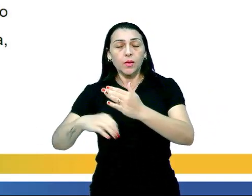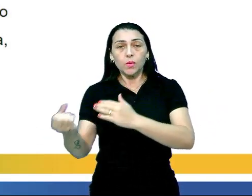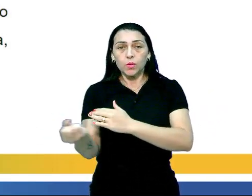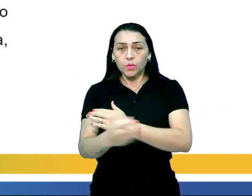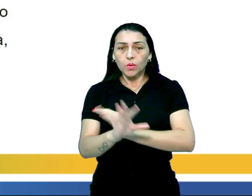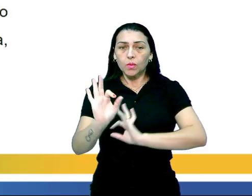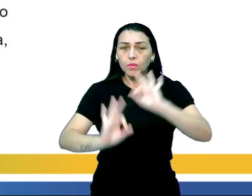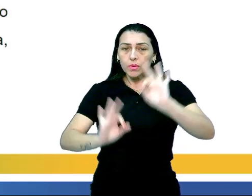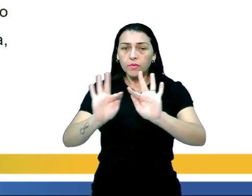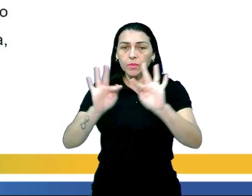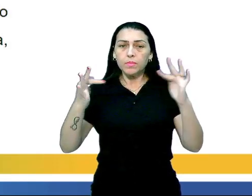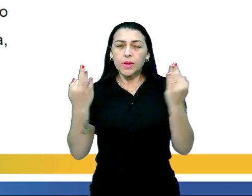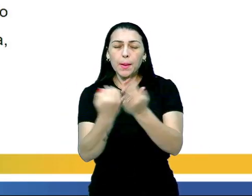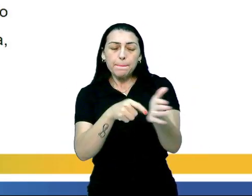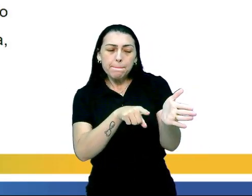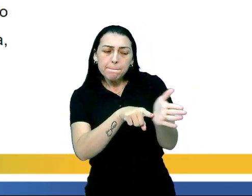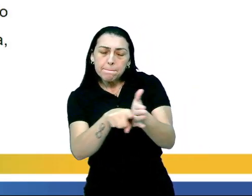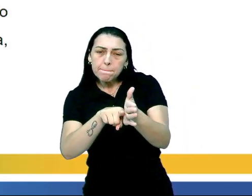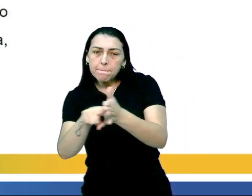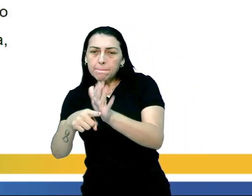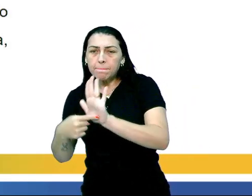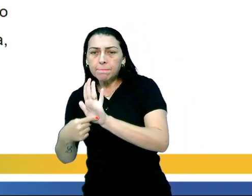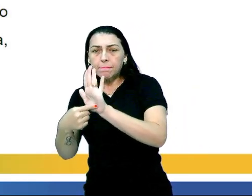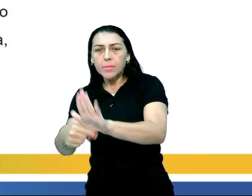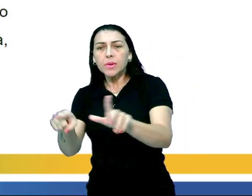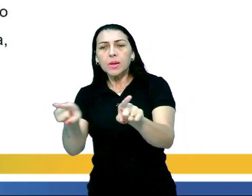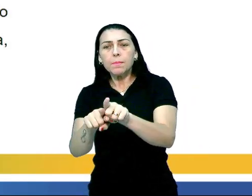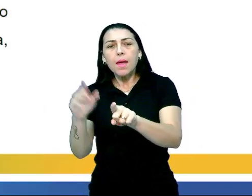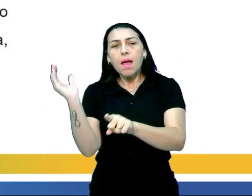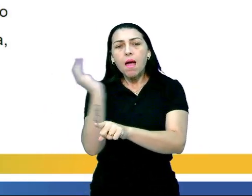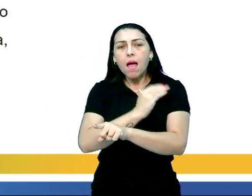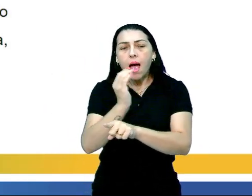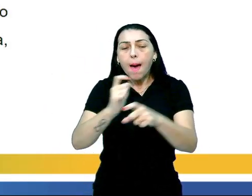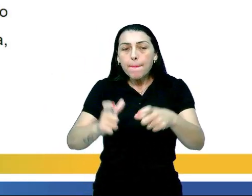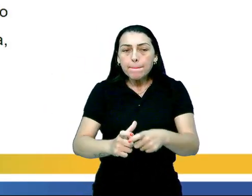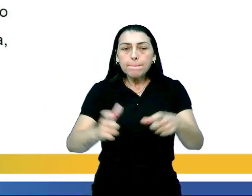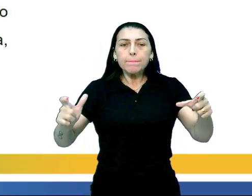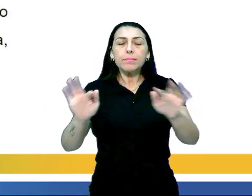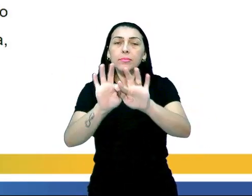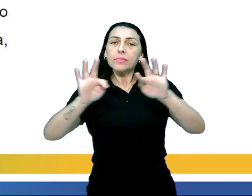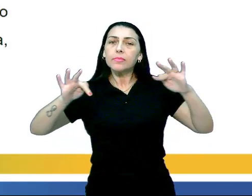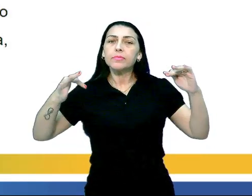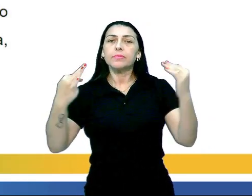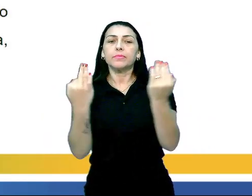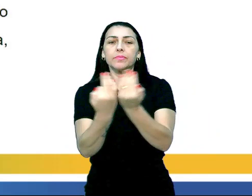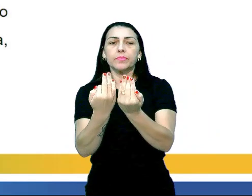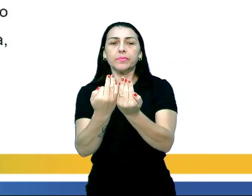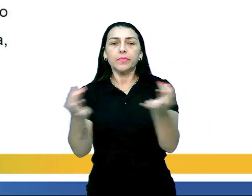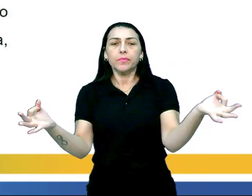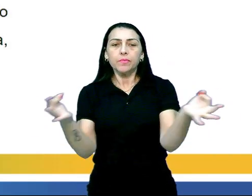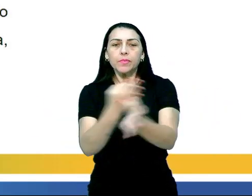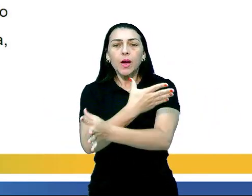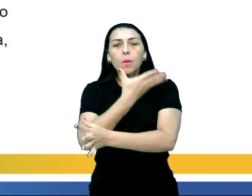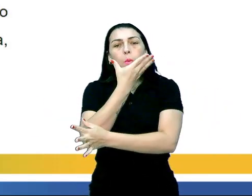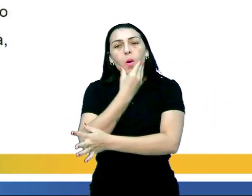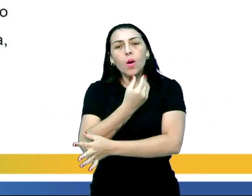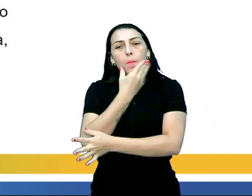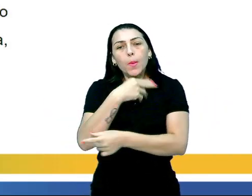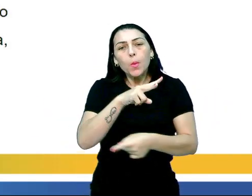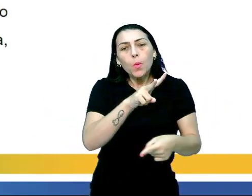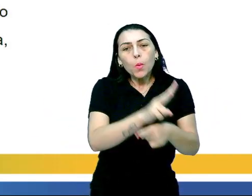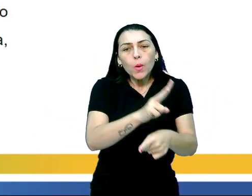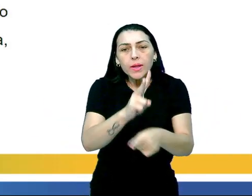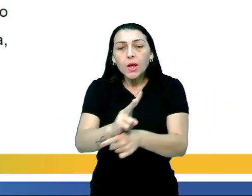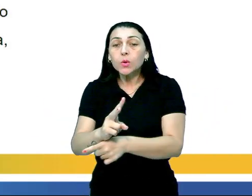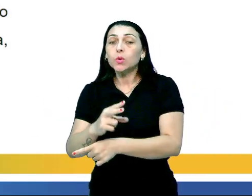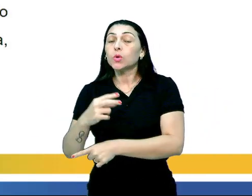novos arranjos familiares, a pesquisa detectou também um ligeiro aumento das famílias formadas